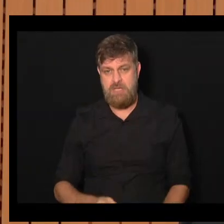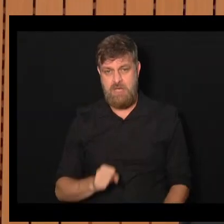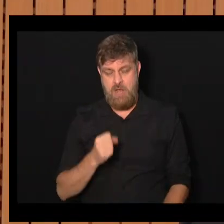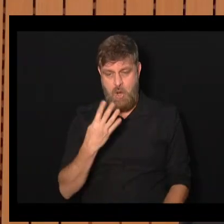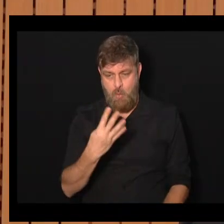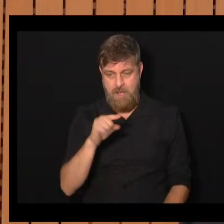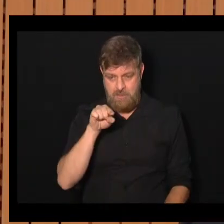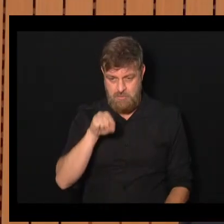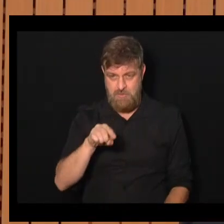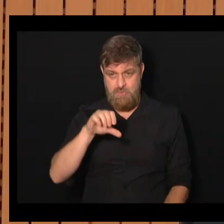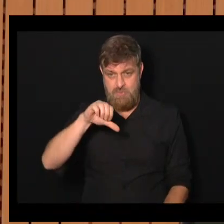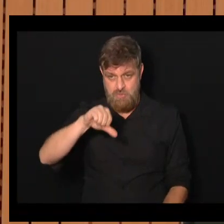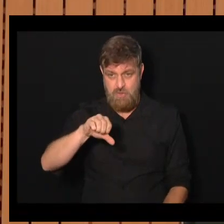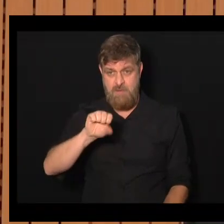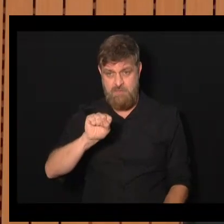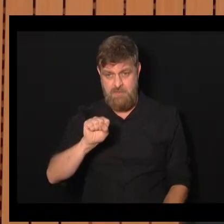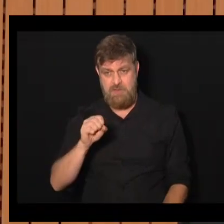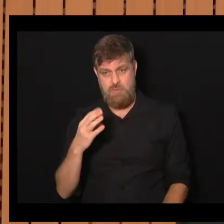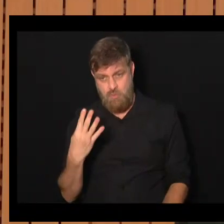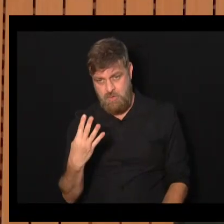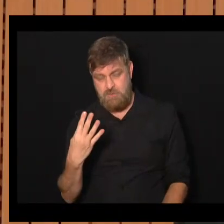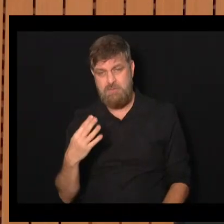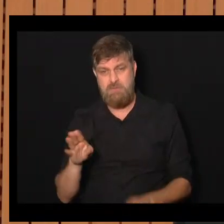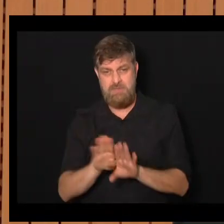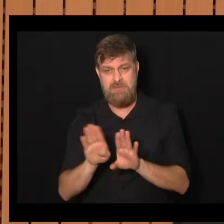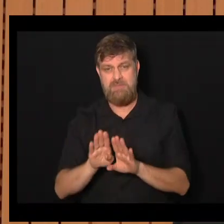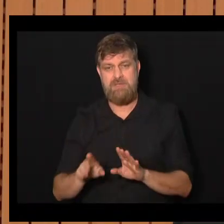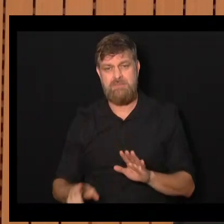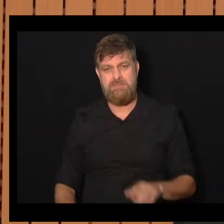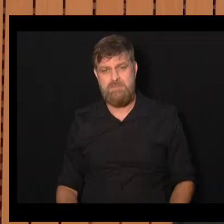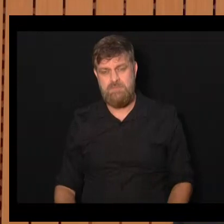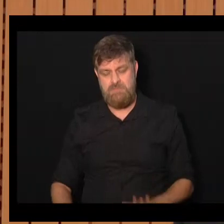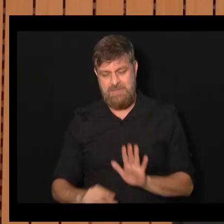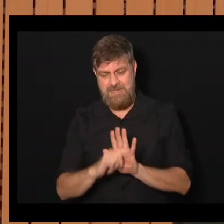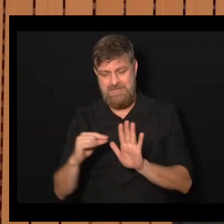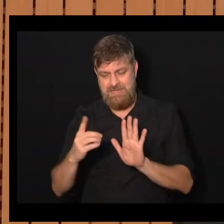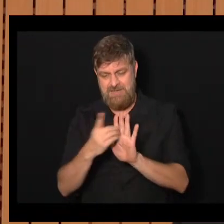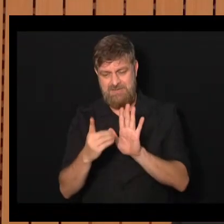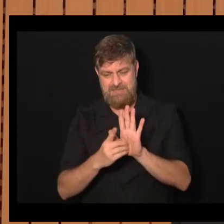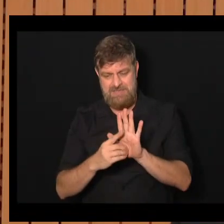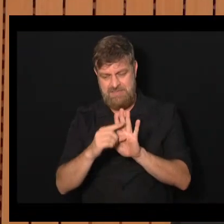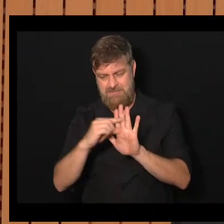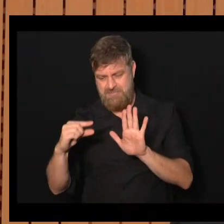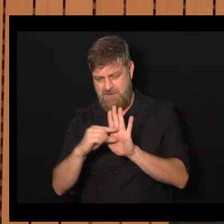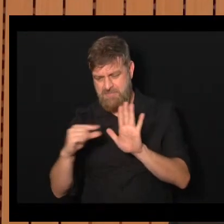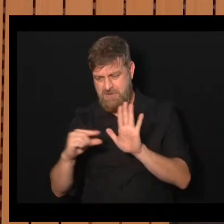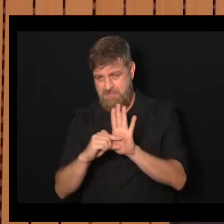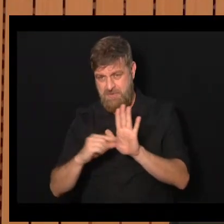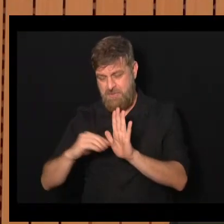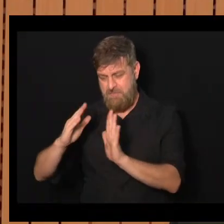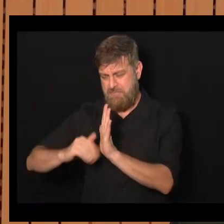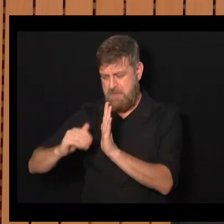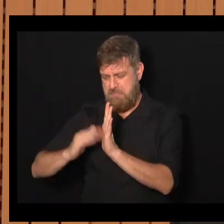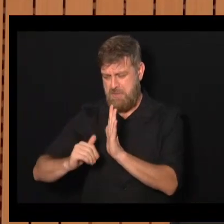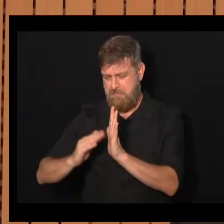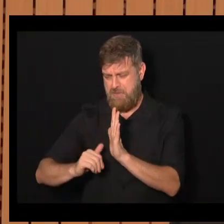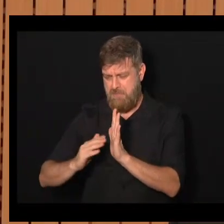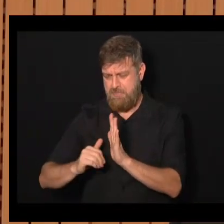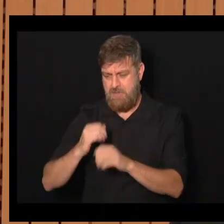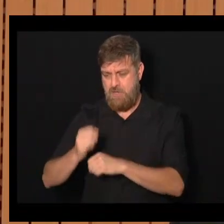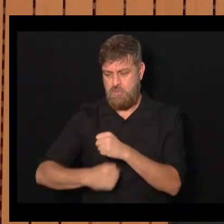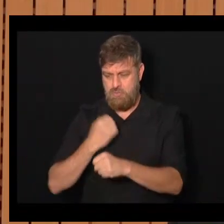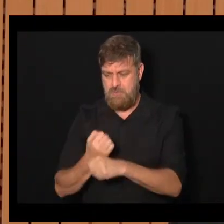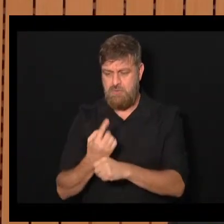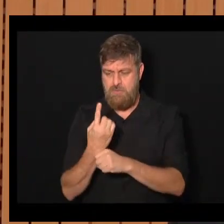4.898, de 1965, e dispositivos do Decreto-Lei nº 2.848, de